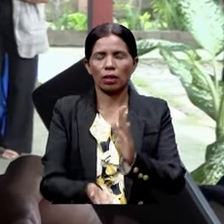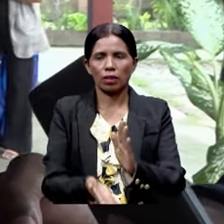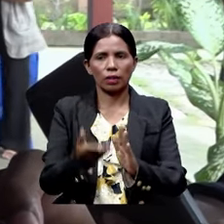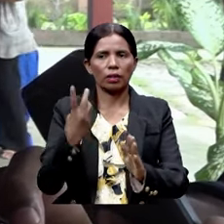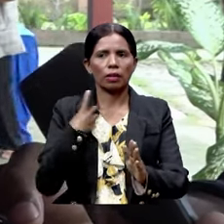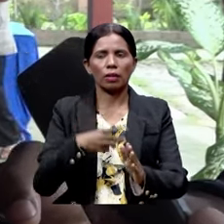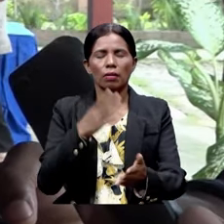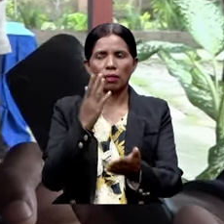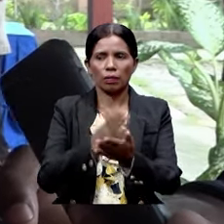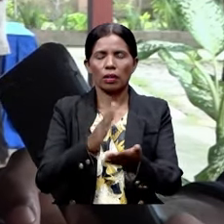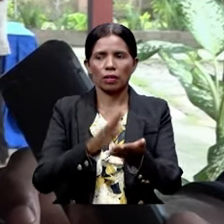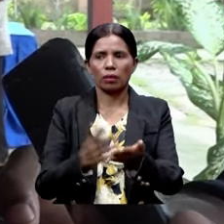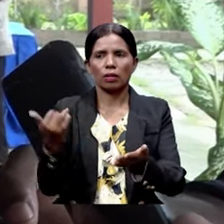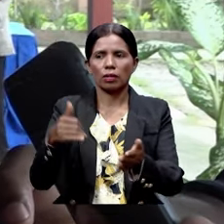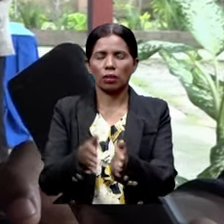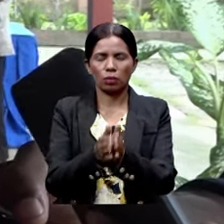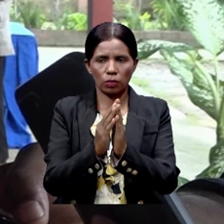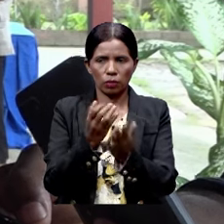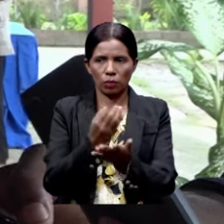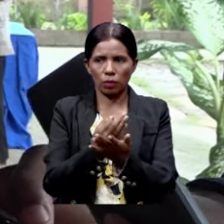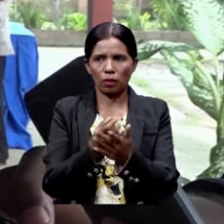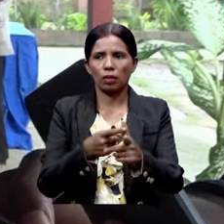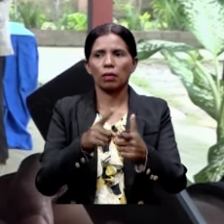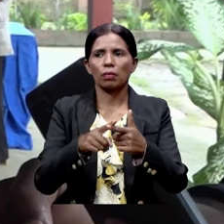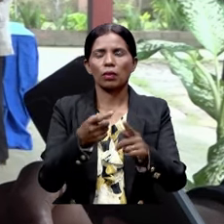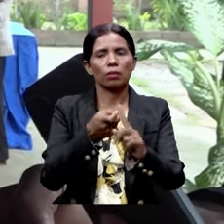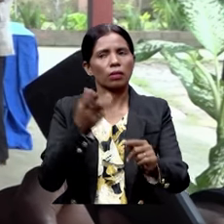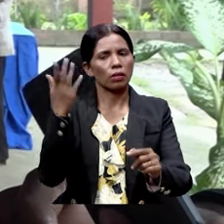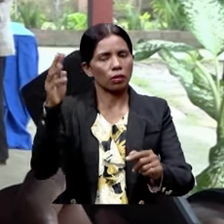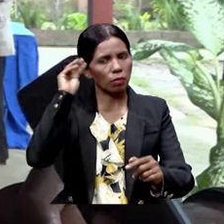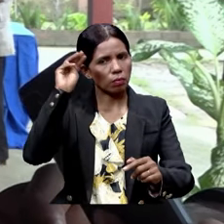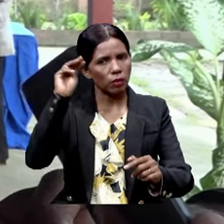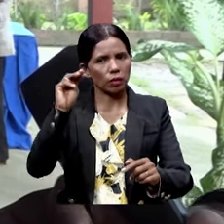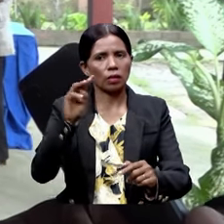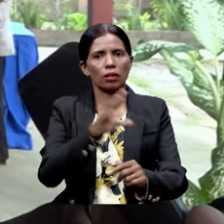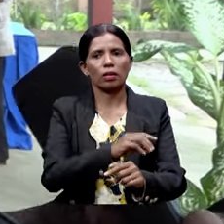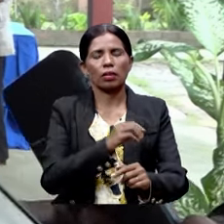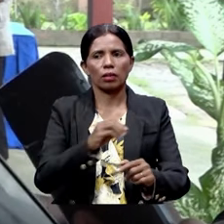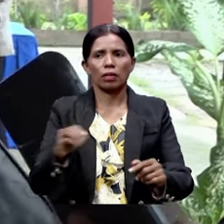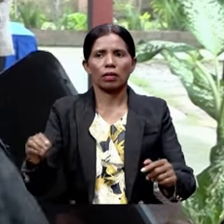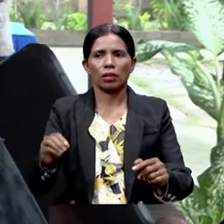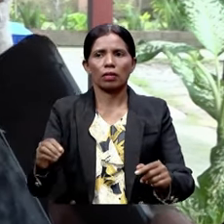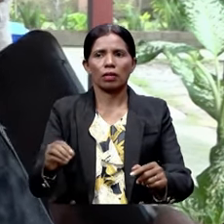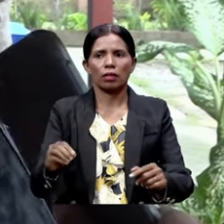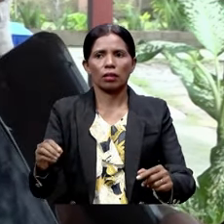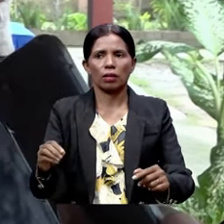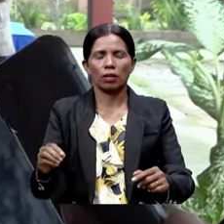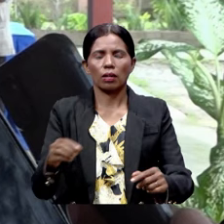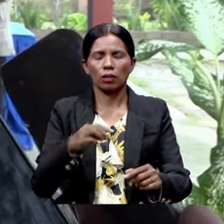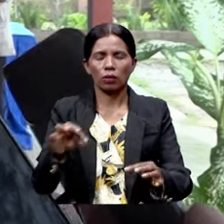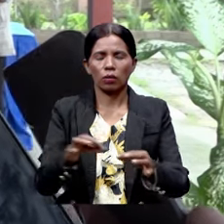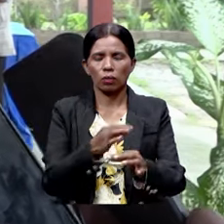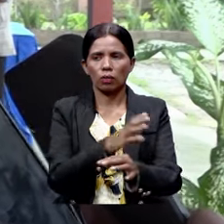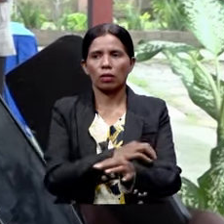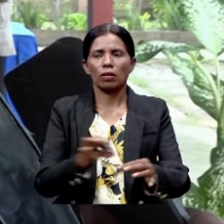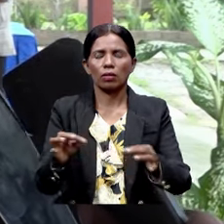né, evita lá, escola ser a tuhala cobrança. Depois, chusida, né, ba, Ministério se suco, sample balu, a tu hatenten katak, a